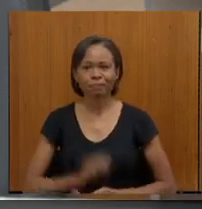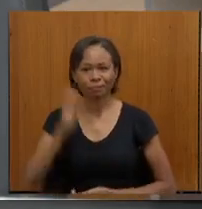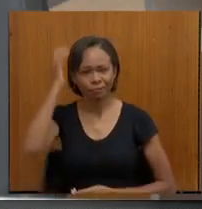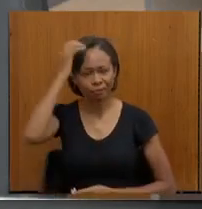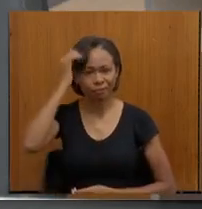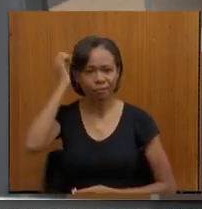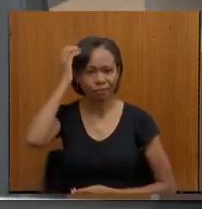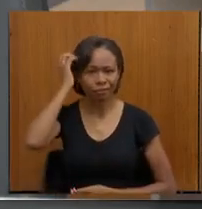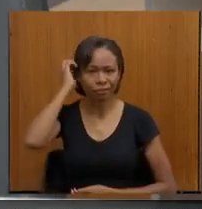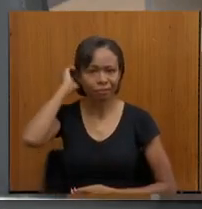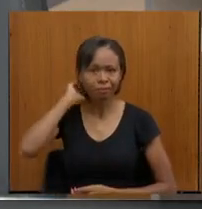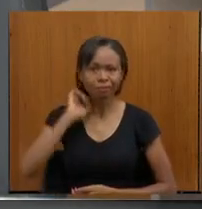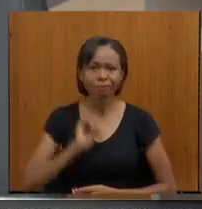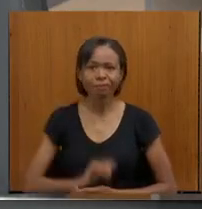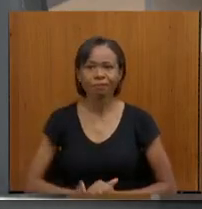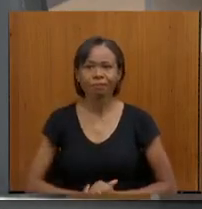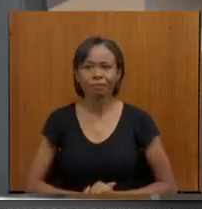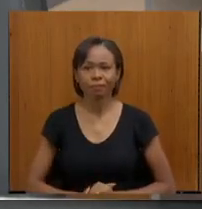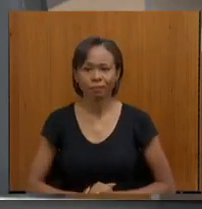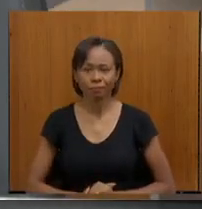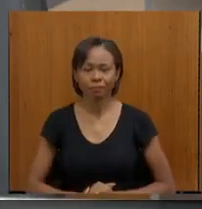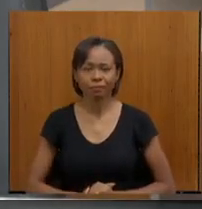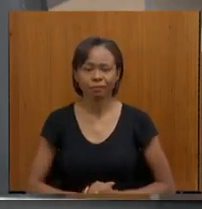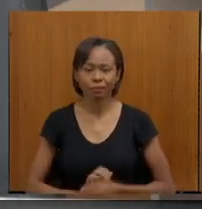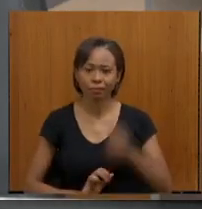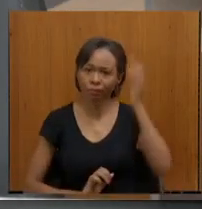Esse é o próximo slide por favor